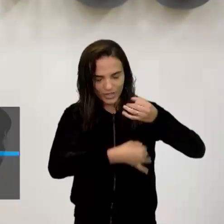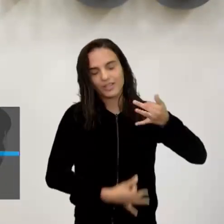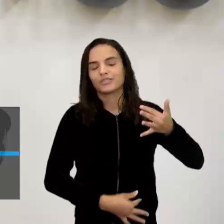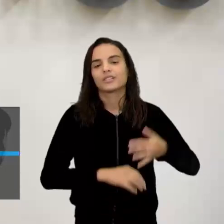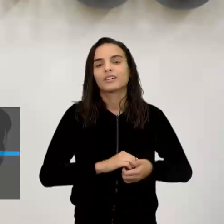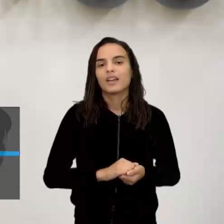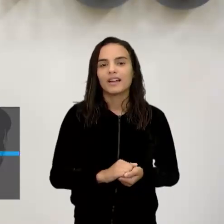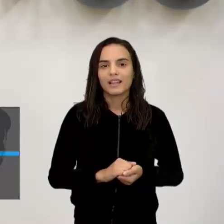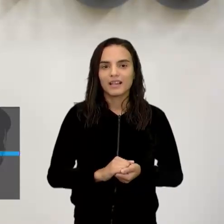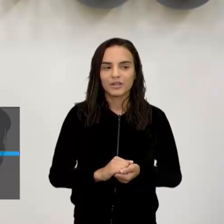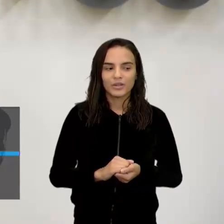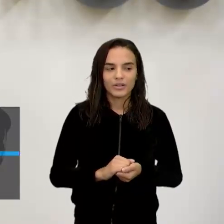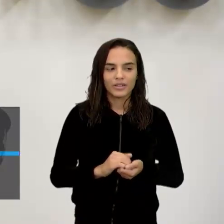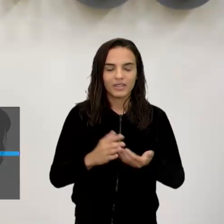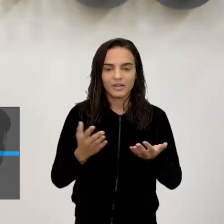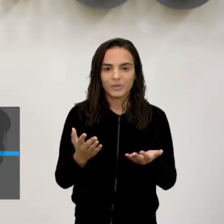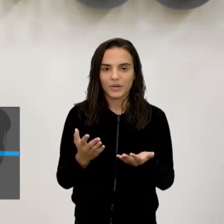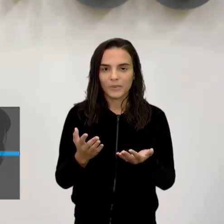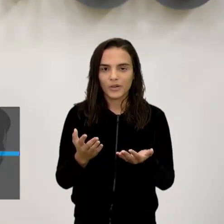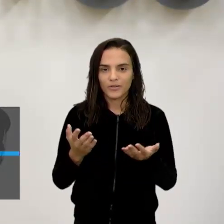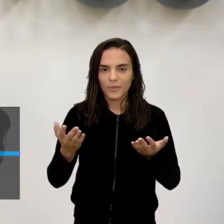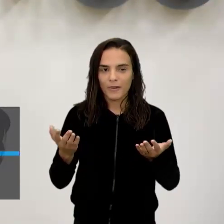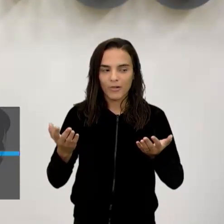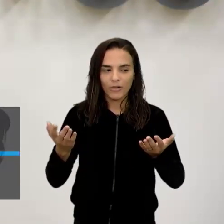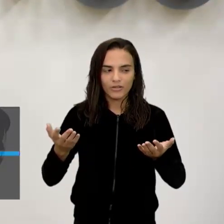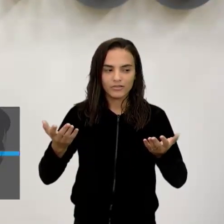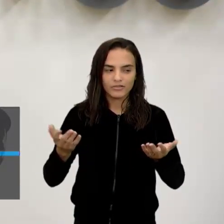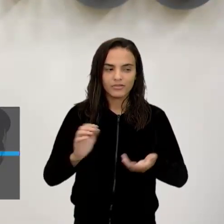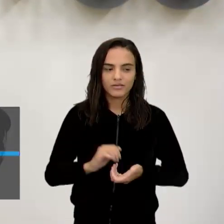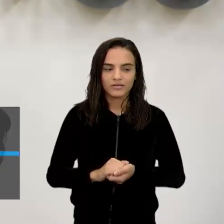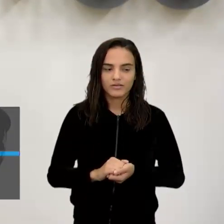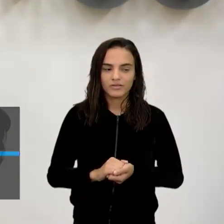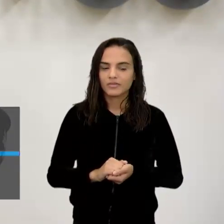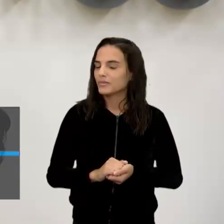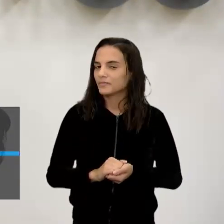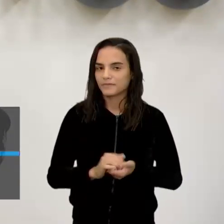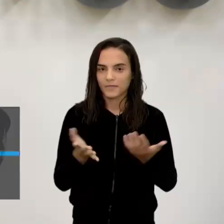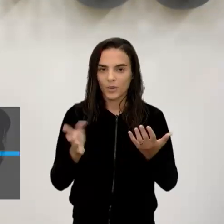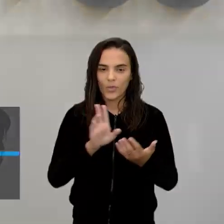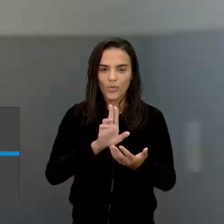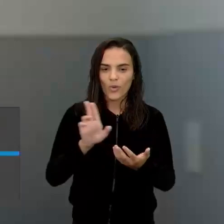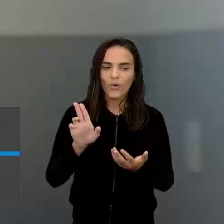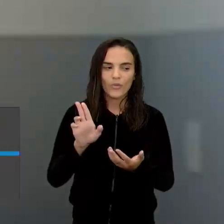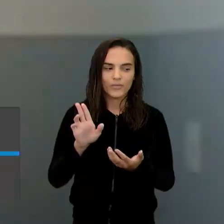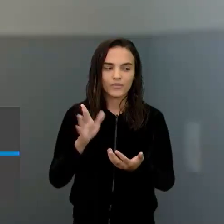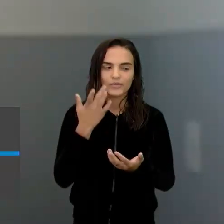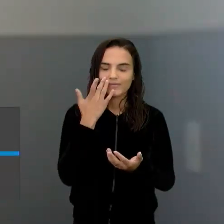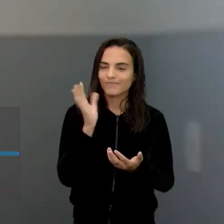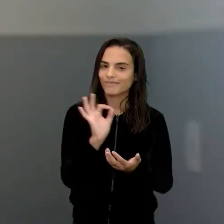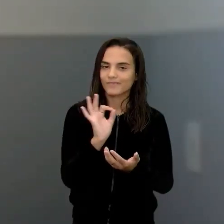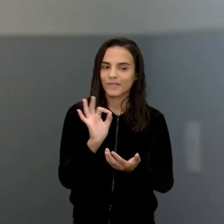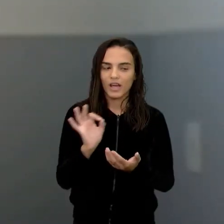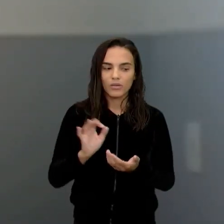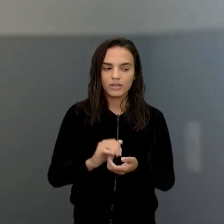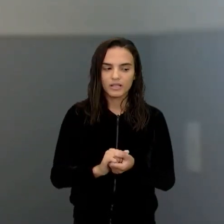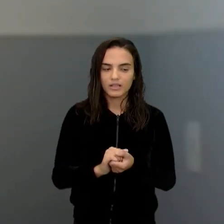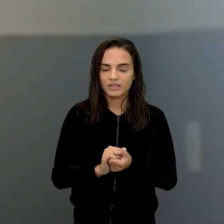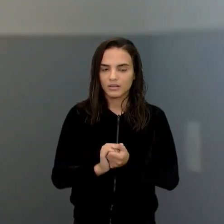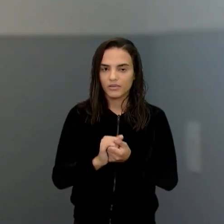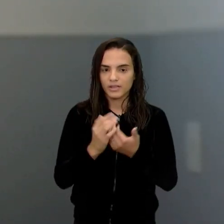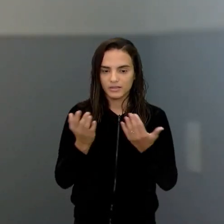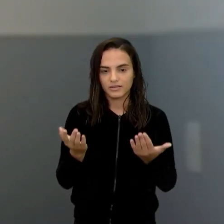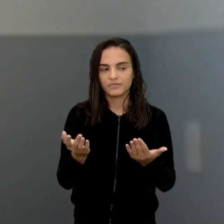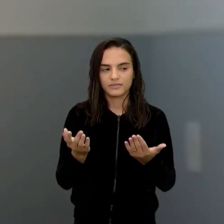nome do time de vocês? Que tem 2 times aqui marcados, eu não sei qual que é o nome do seu time. Isso. Eu mandei para você